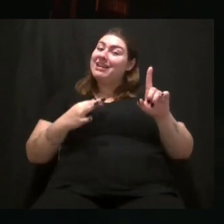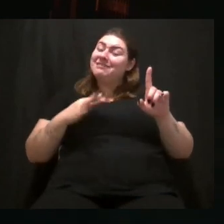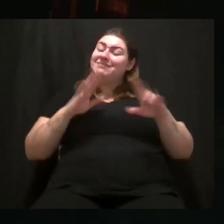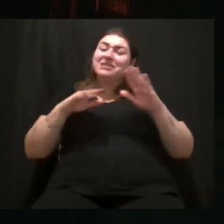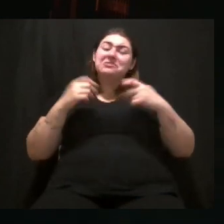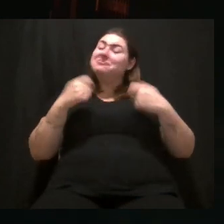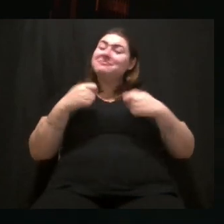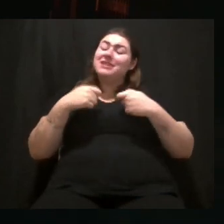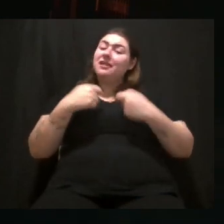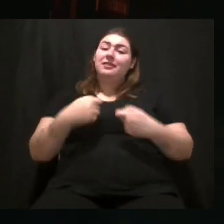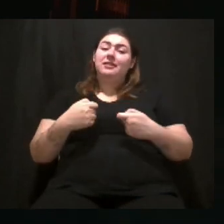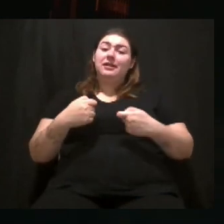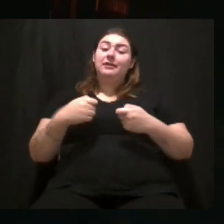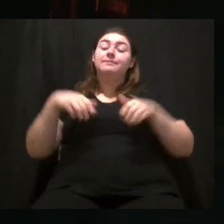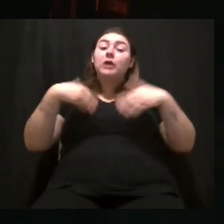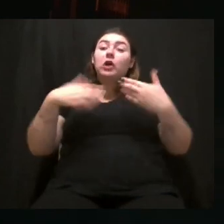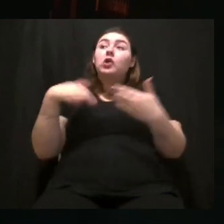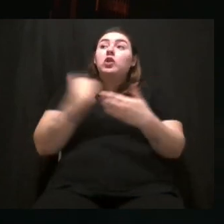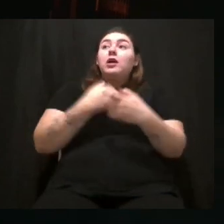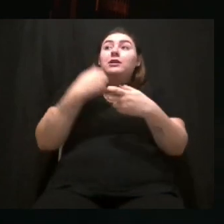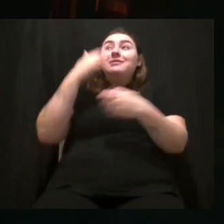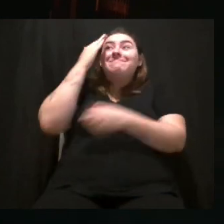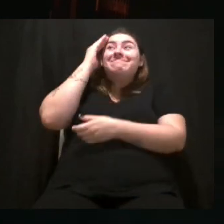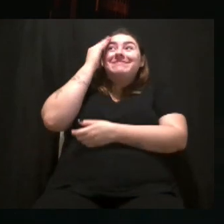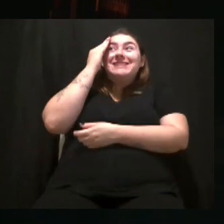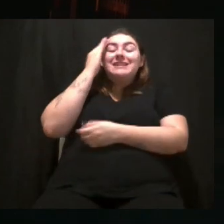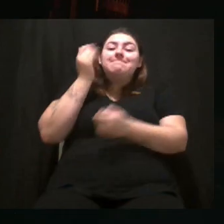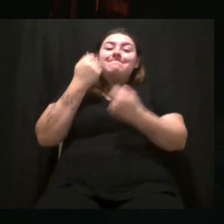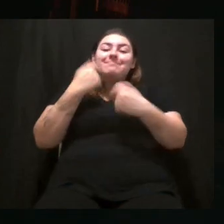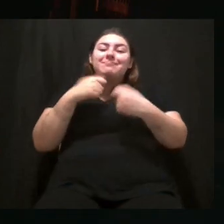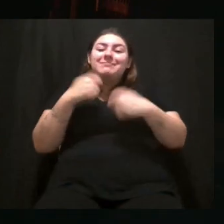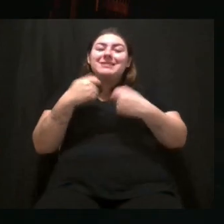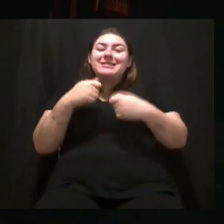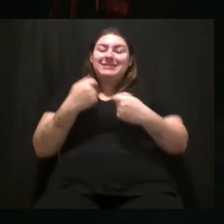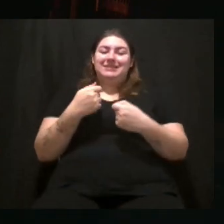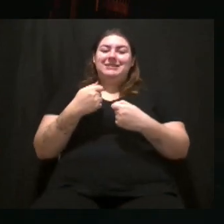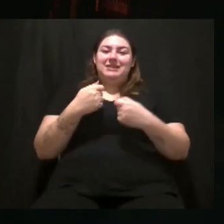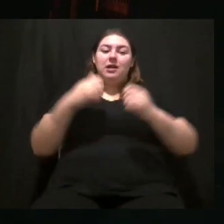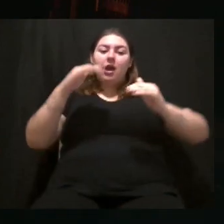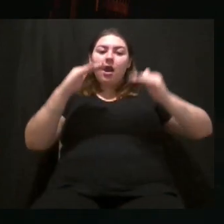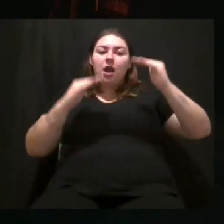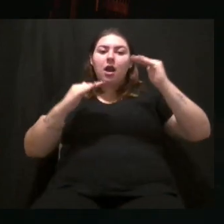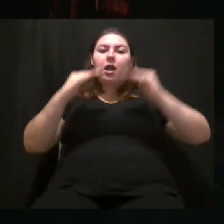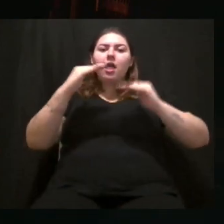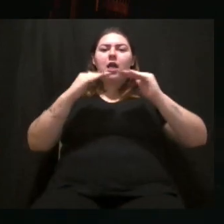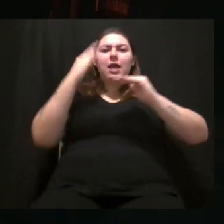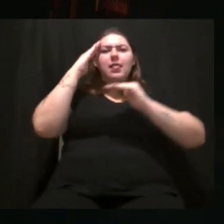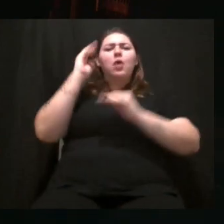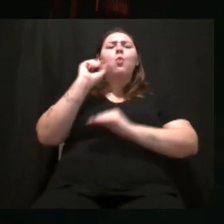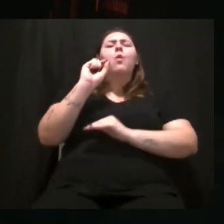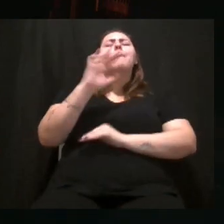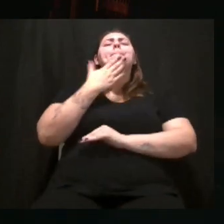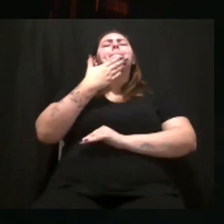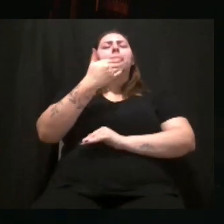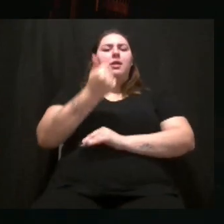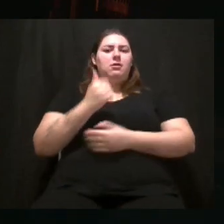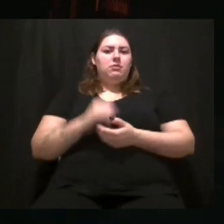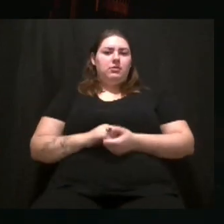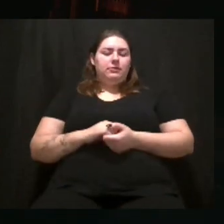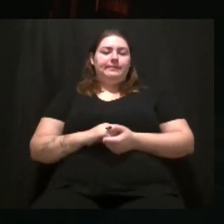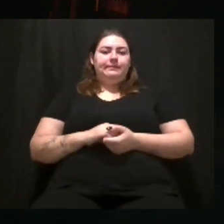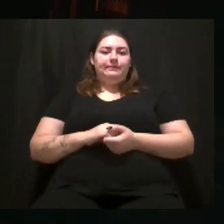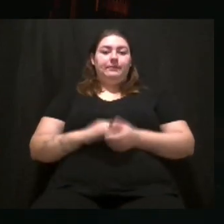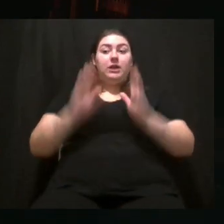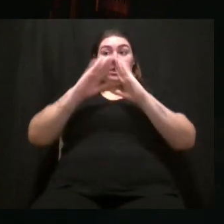Então, a gente precisa entender, precisa equilibrar e entender o que é melhor. A melhor escola é